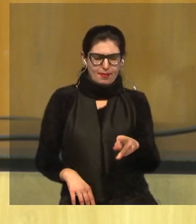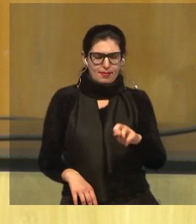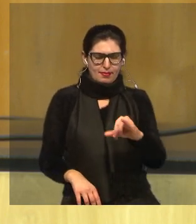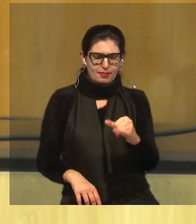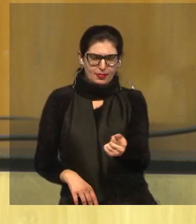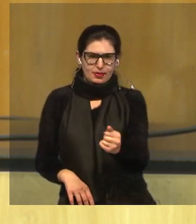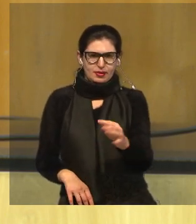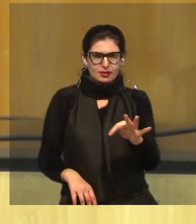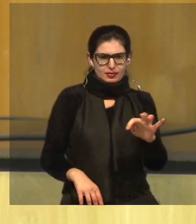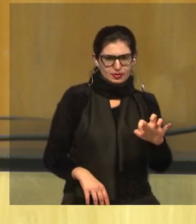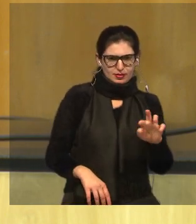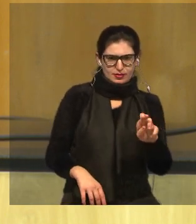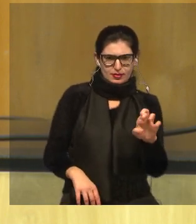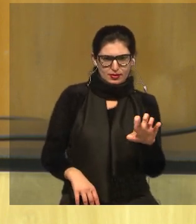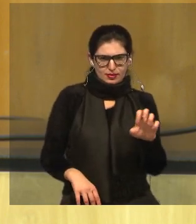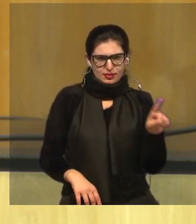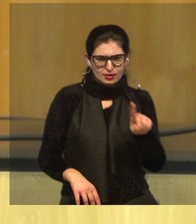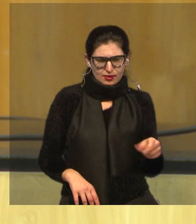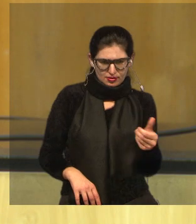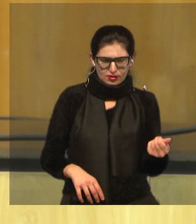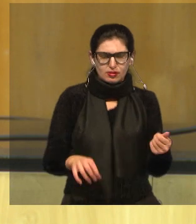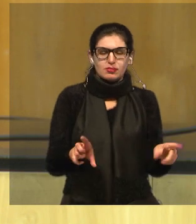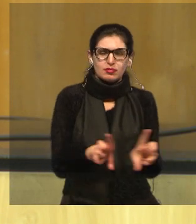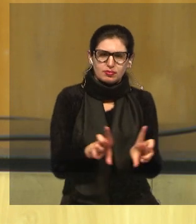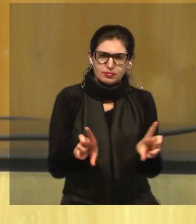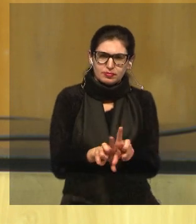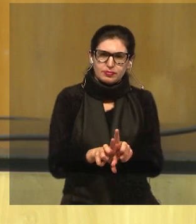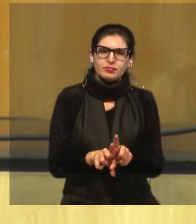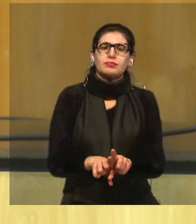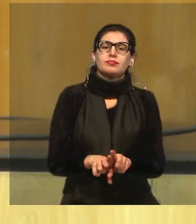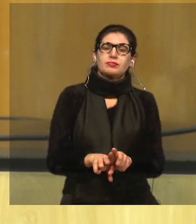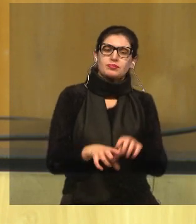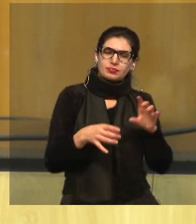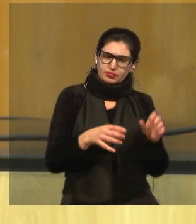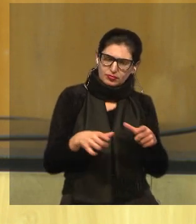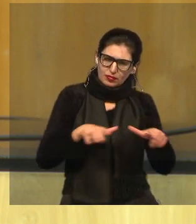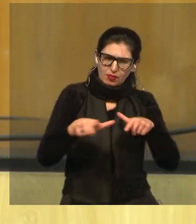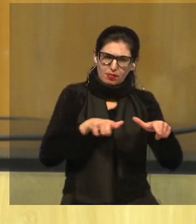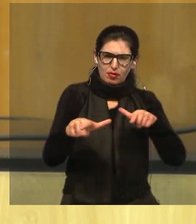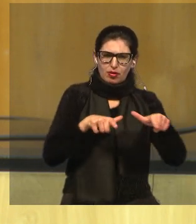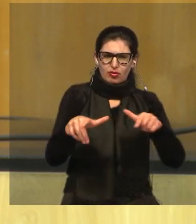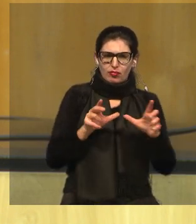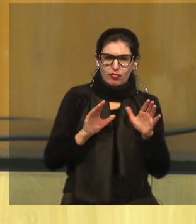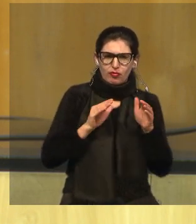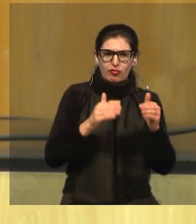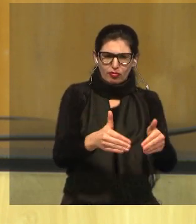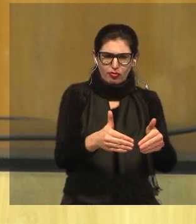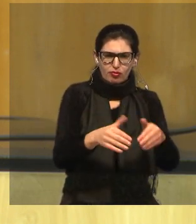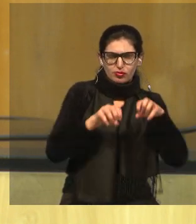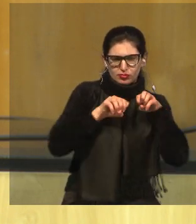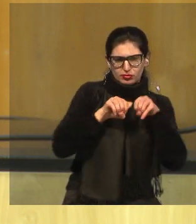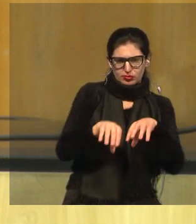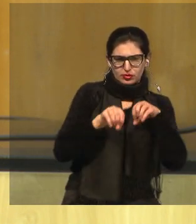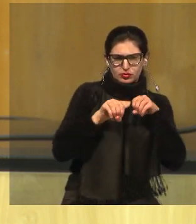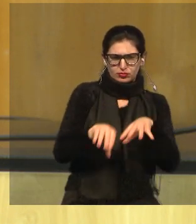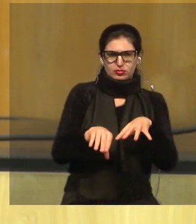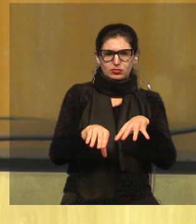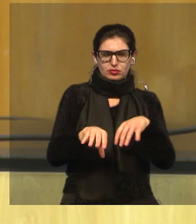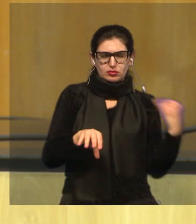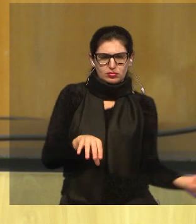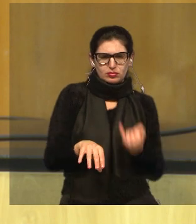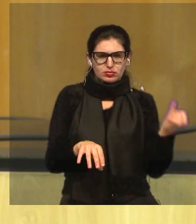soma muito a esta mesa, que conosco tem feito um trabalho magnífico na educação conosco e